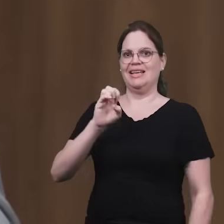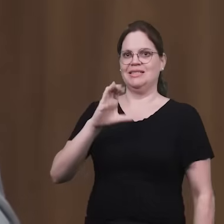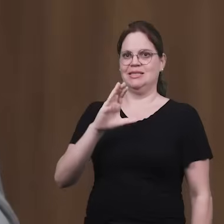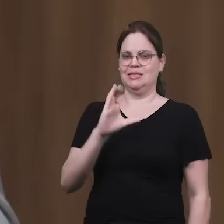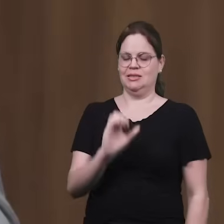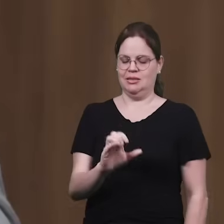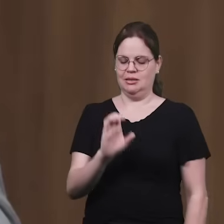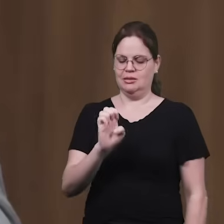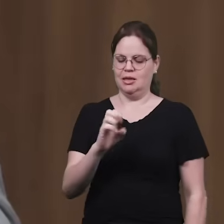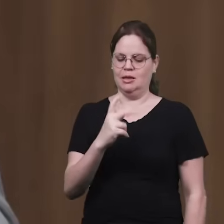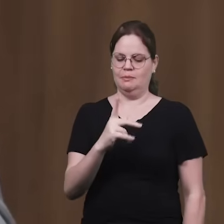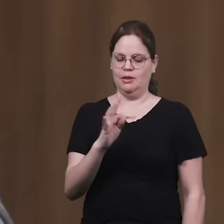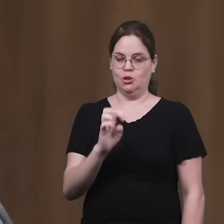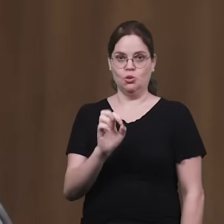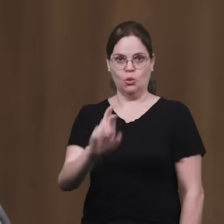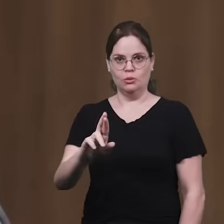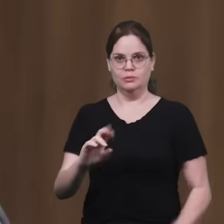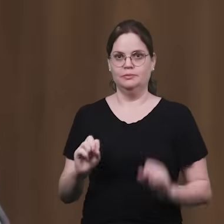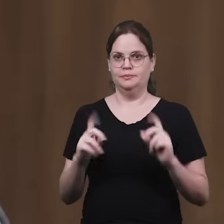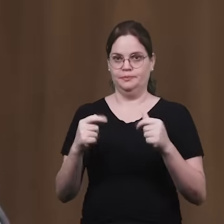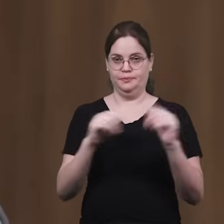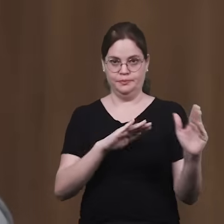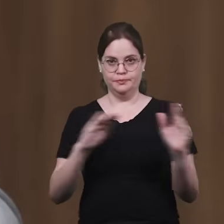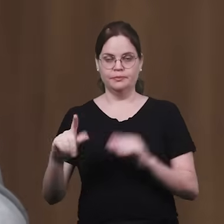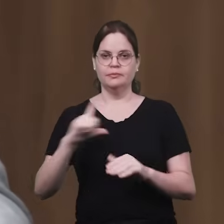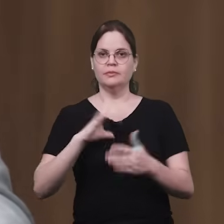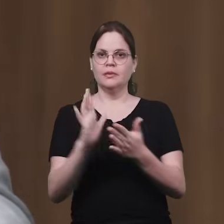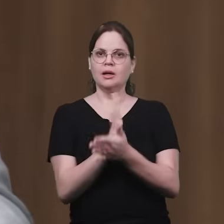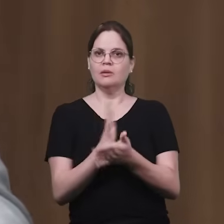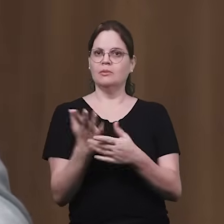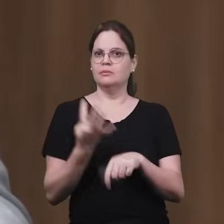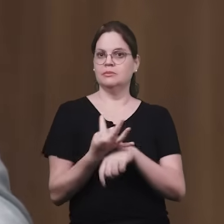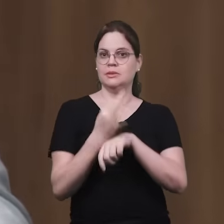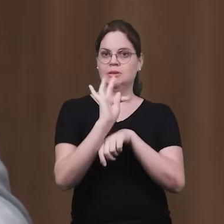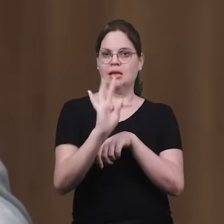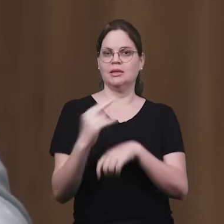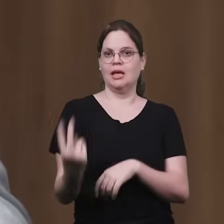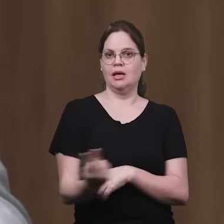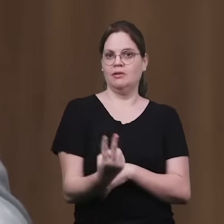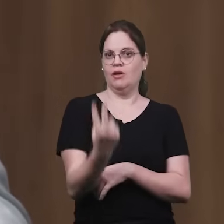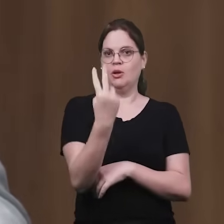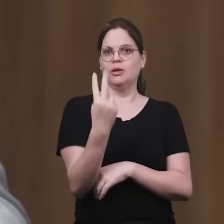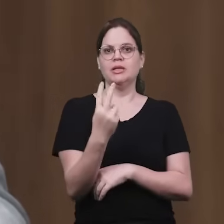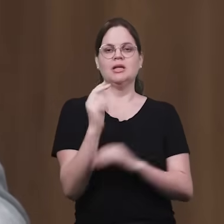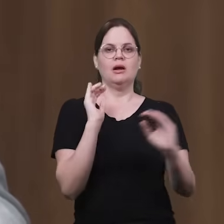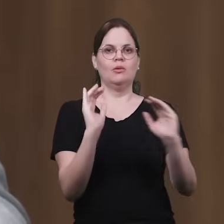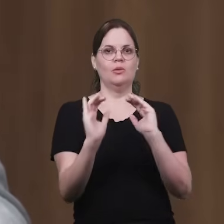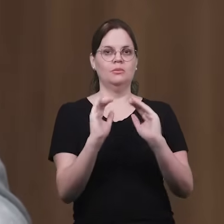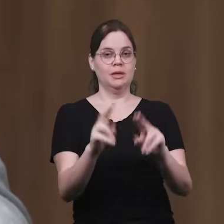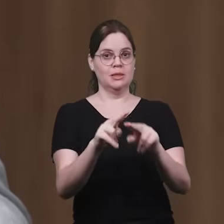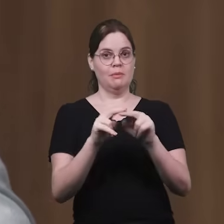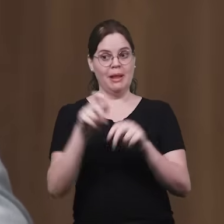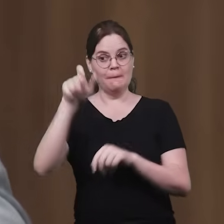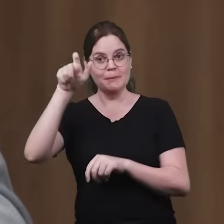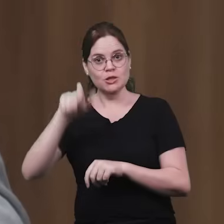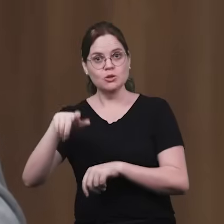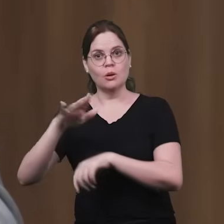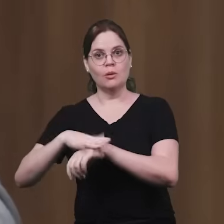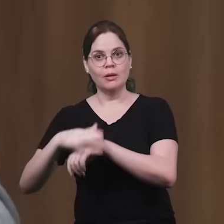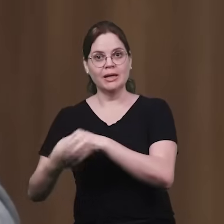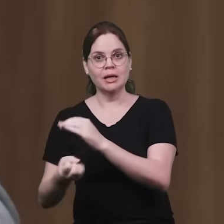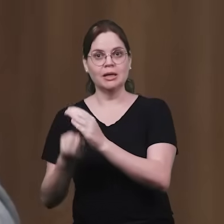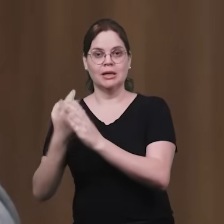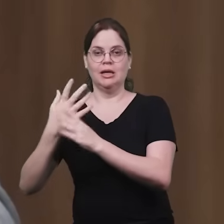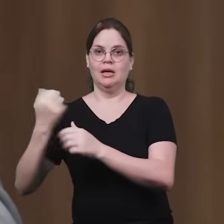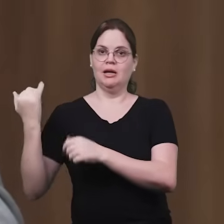Existem técnicas que valorizam a comunicação por parte do emissor. Mas o